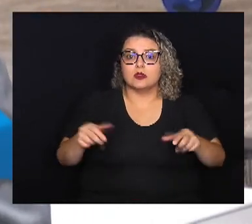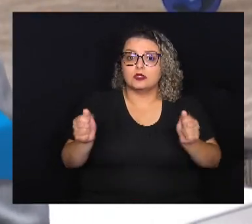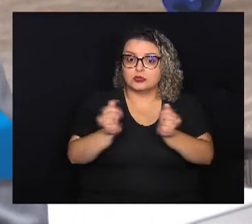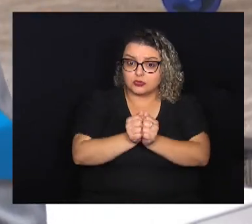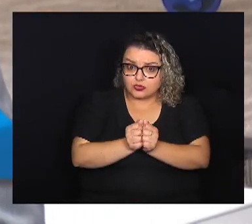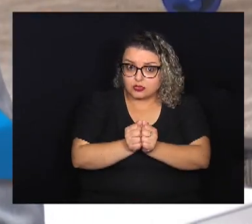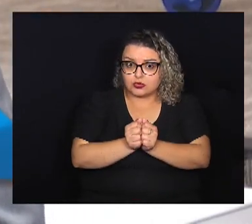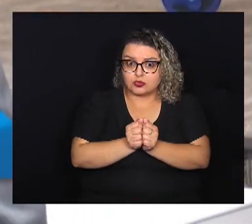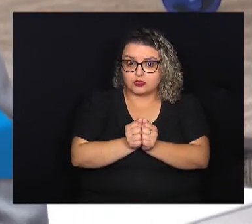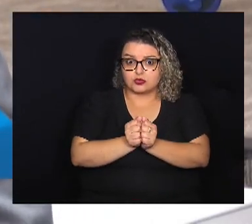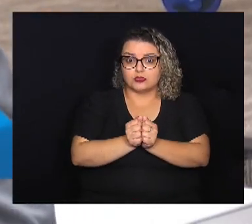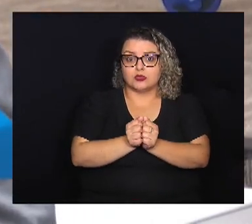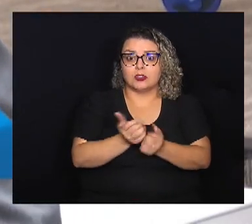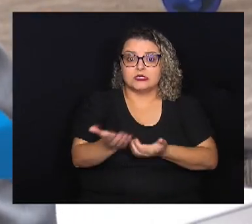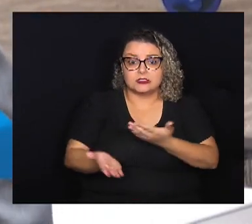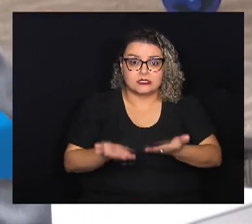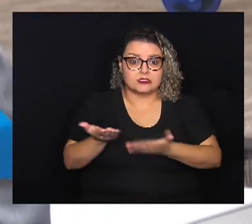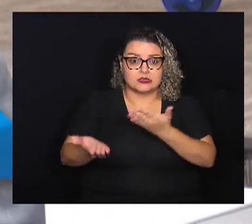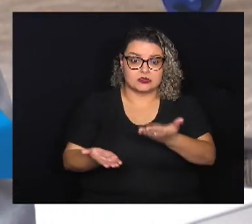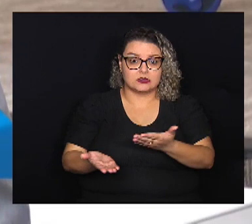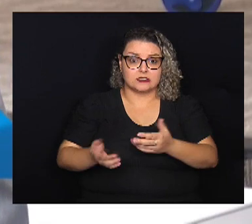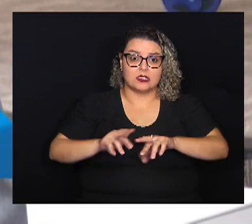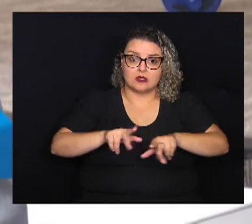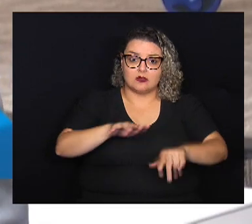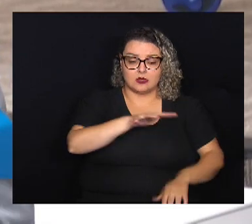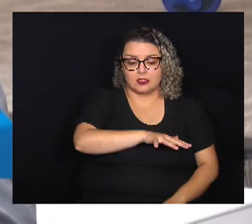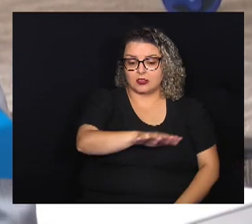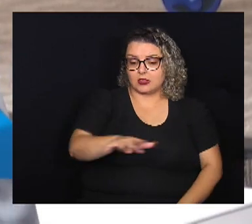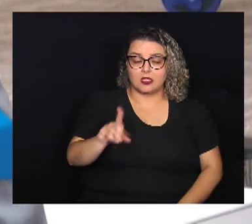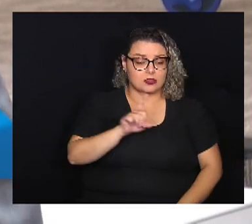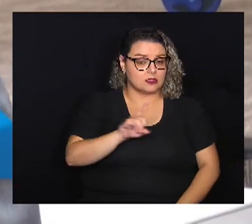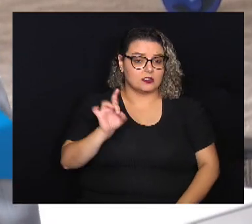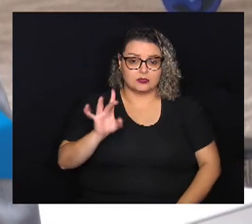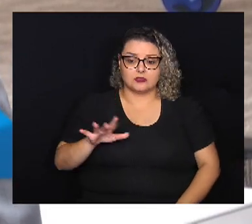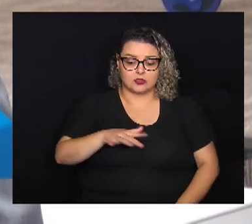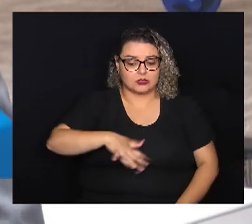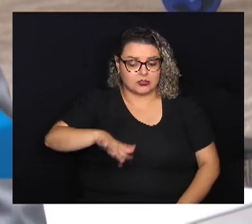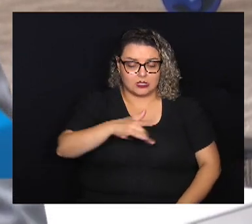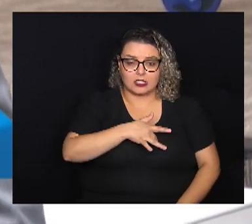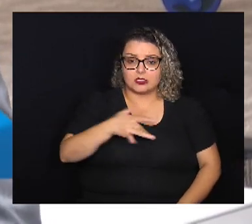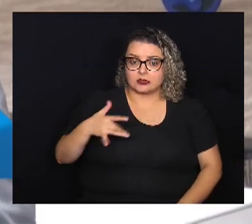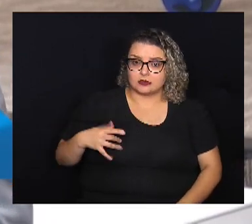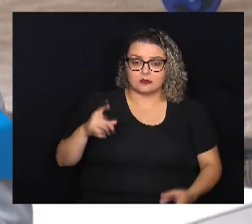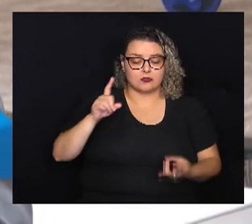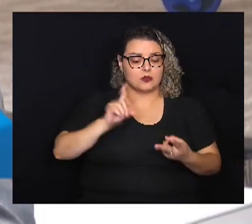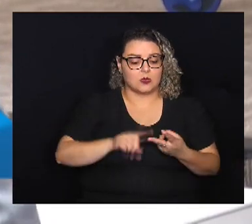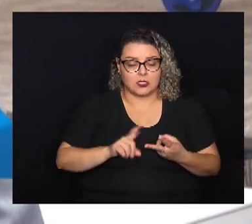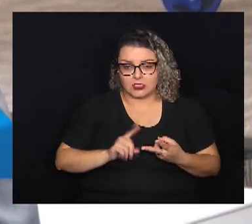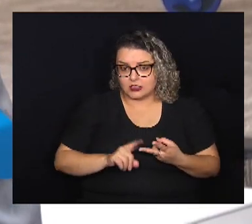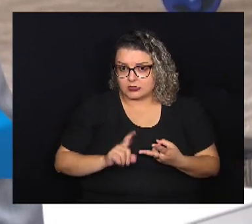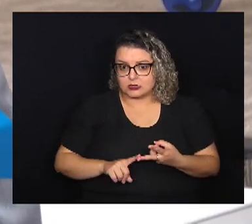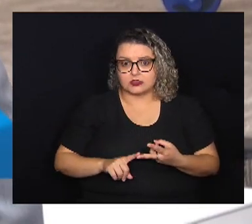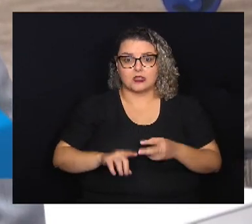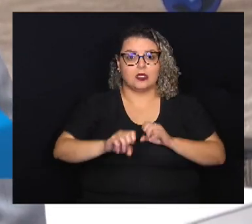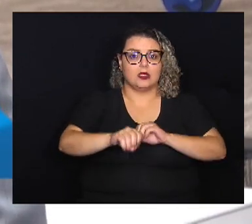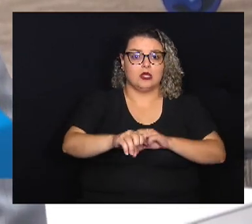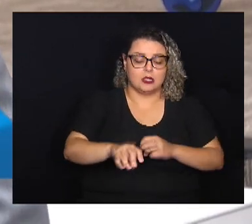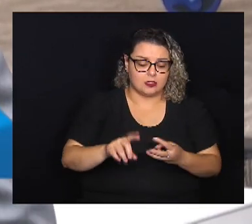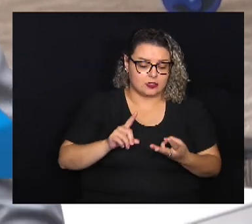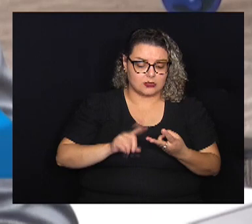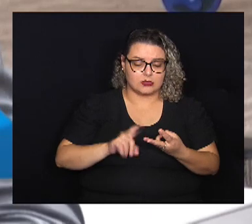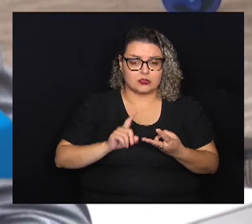Ela tem que ser tratada em várias áreas, não só na área da saúde, na área da educação,